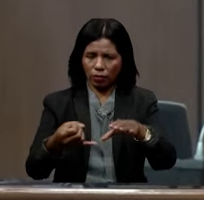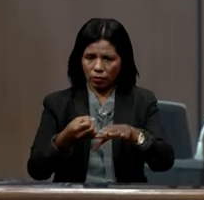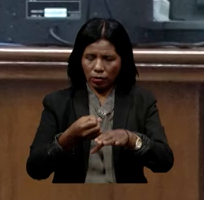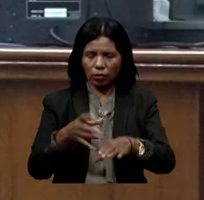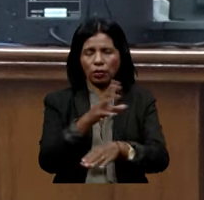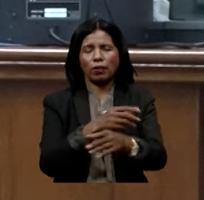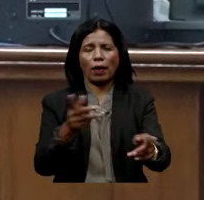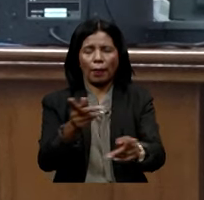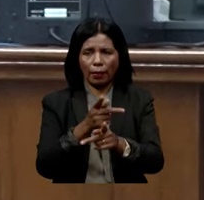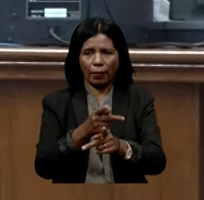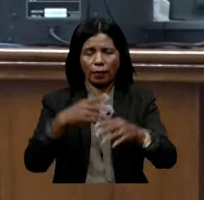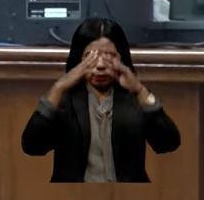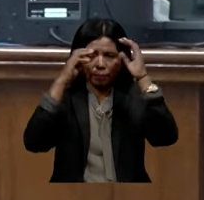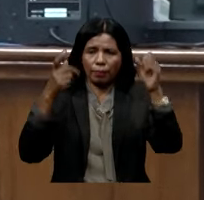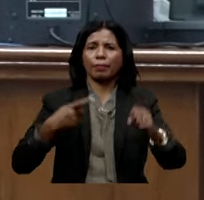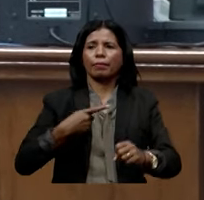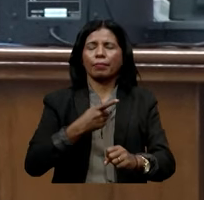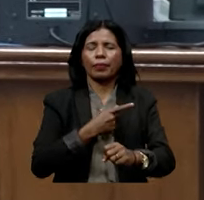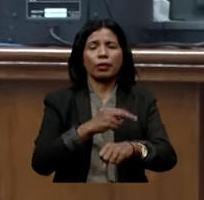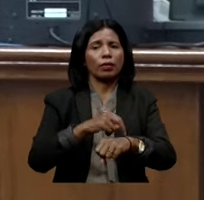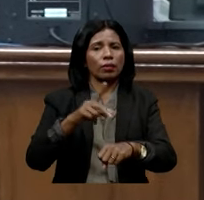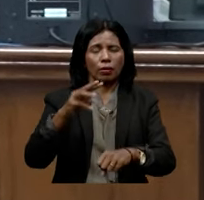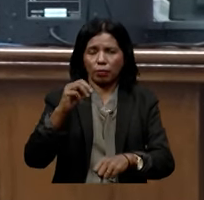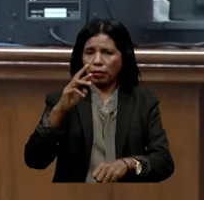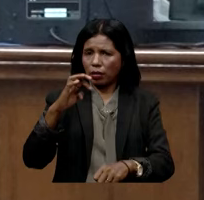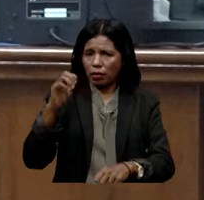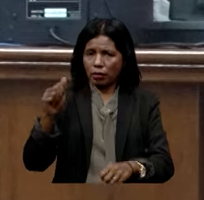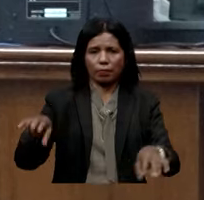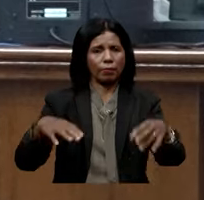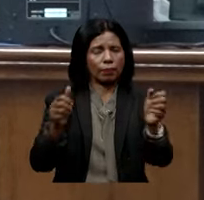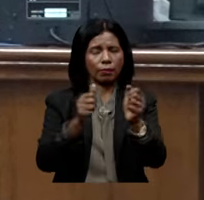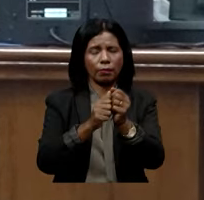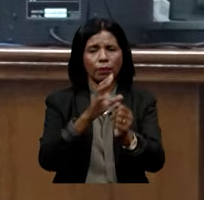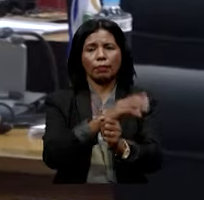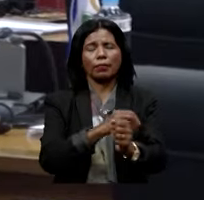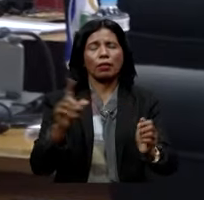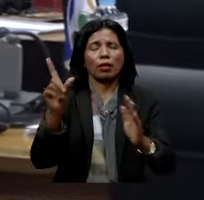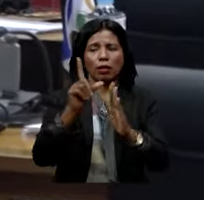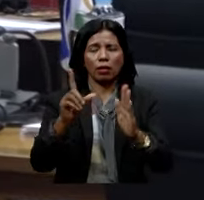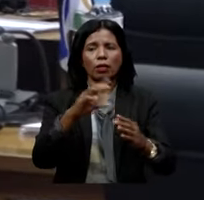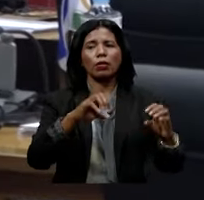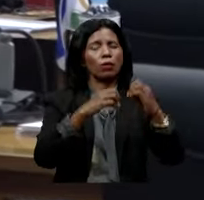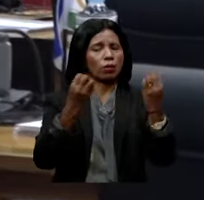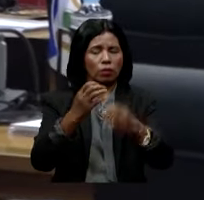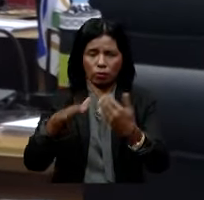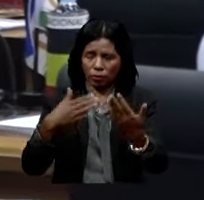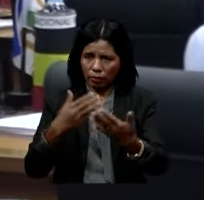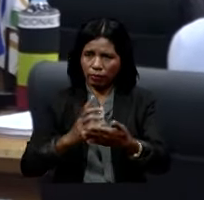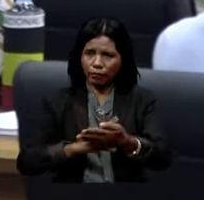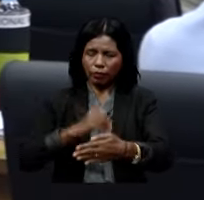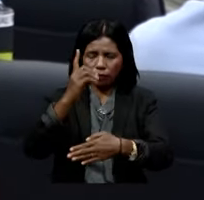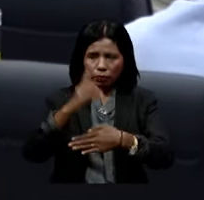equitativo. Presidente do Parlamento Nacional, Maria Fernanda Leia Teten, se serviço a mútuo com órgão soberania roto, ato construir no